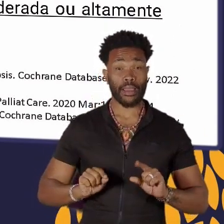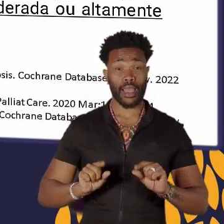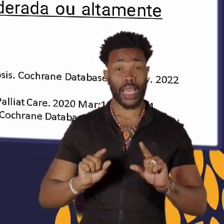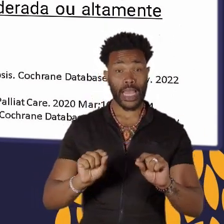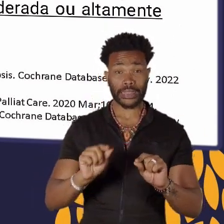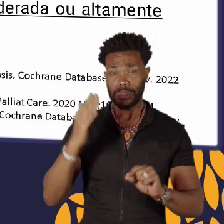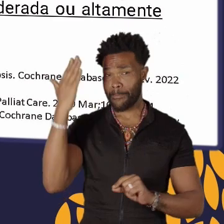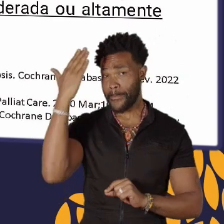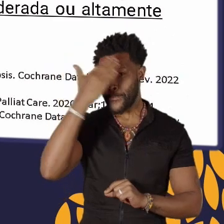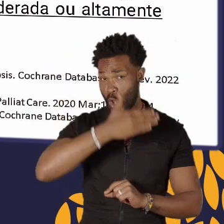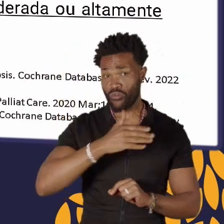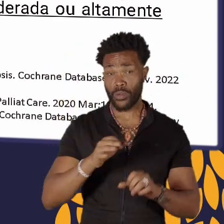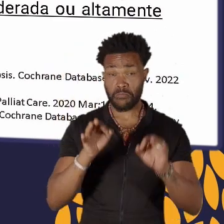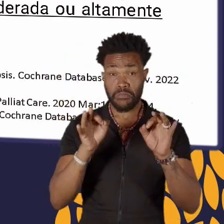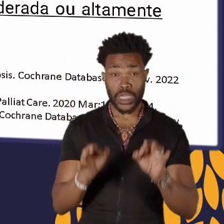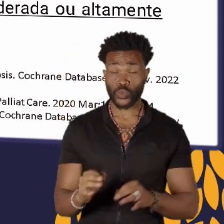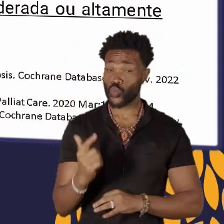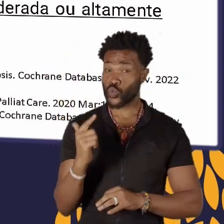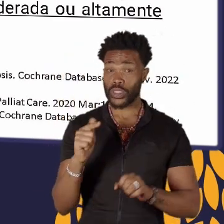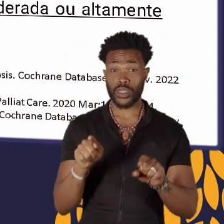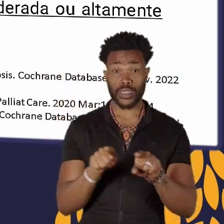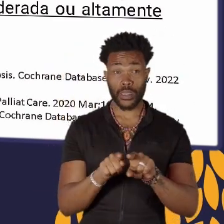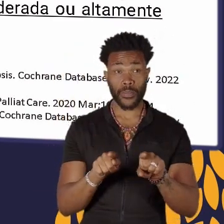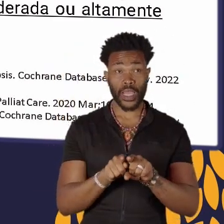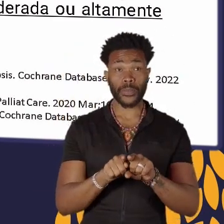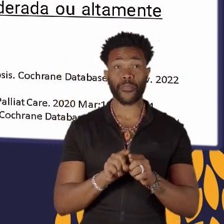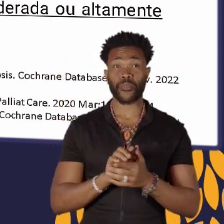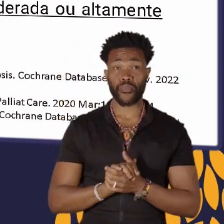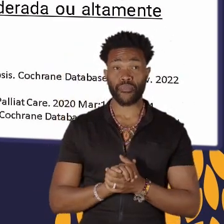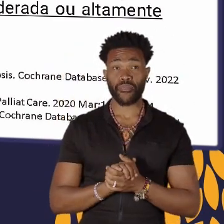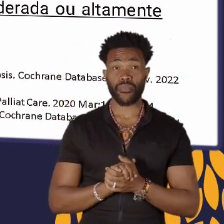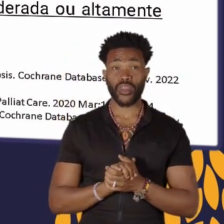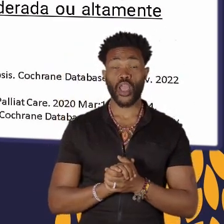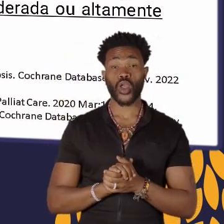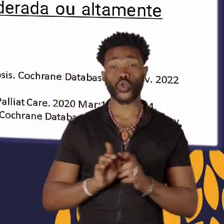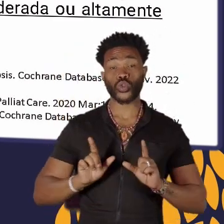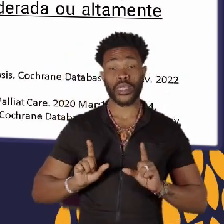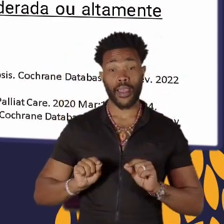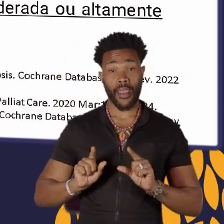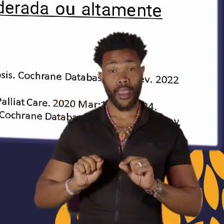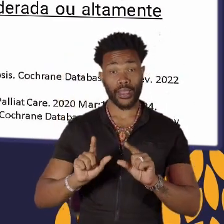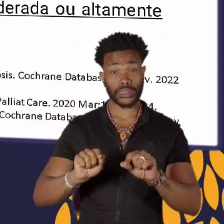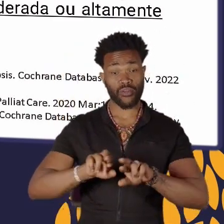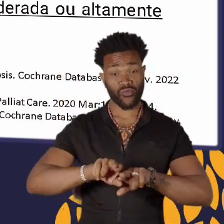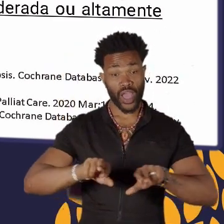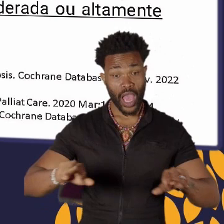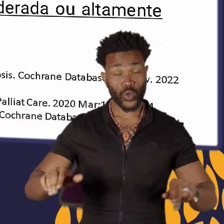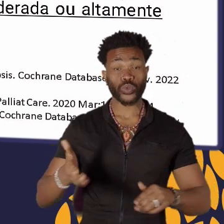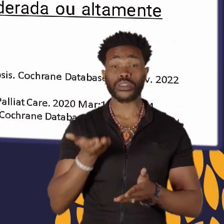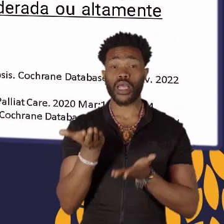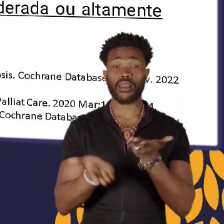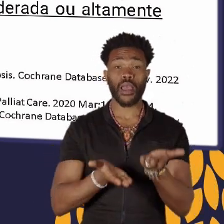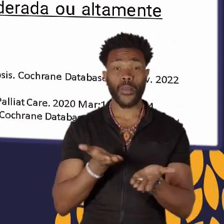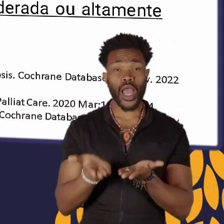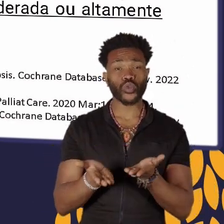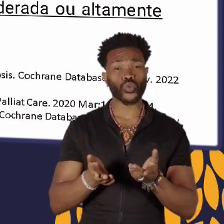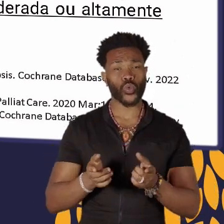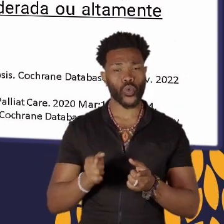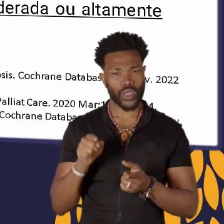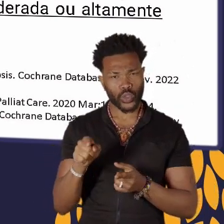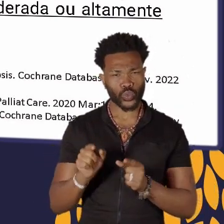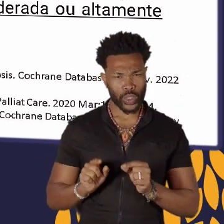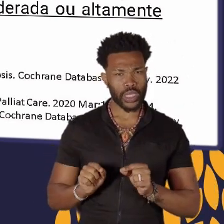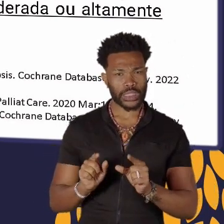tem evidência consistente, e nos quadros de câncer dos eventos adversos de quimioterapia, se observa,